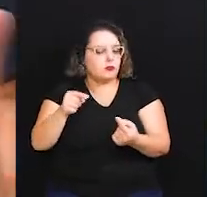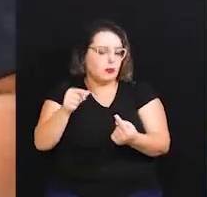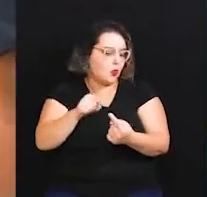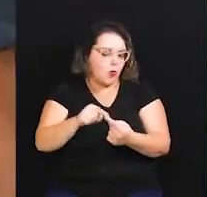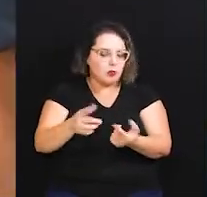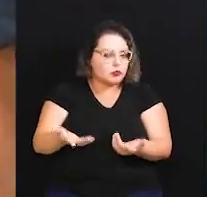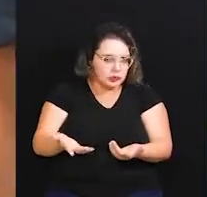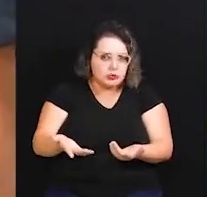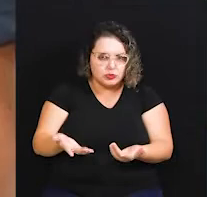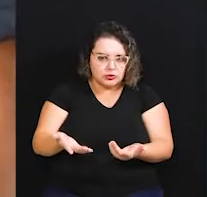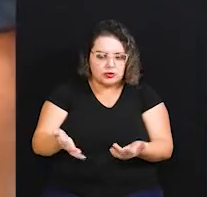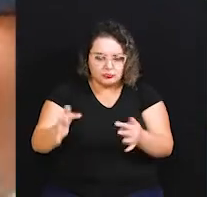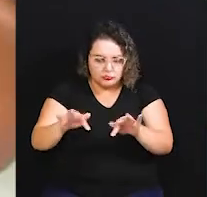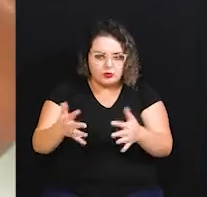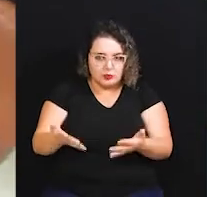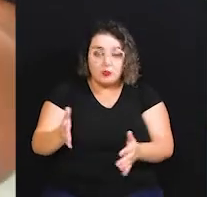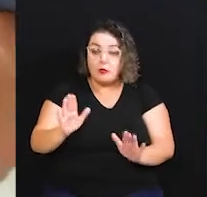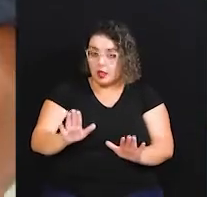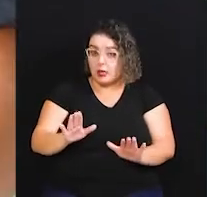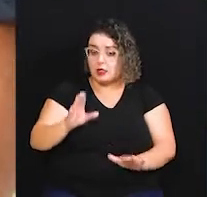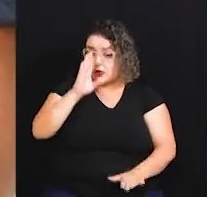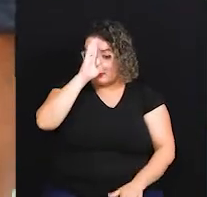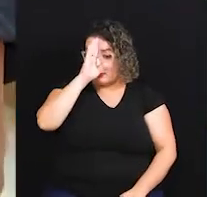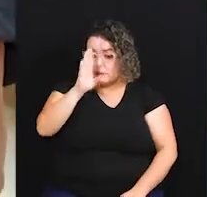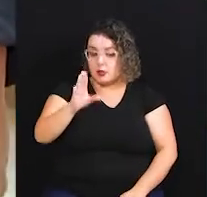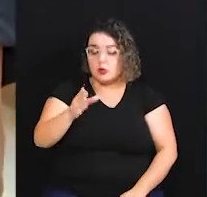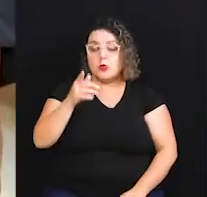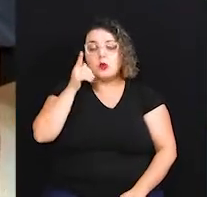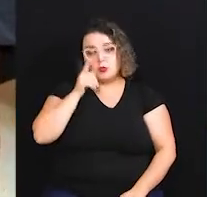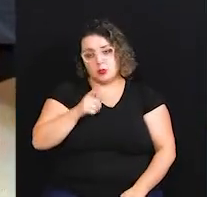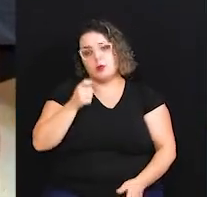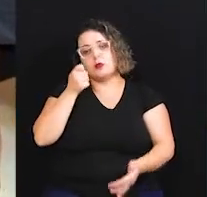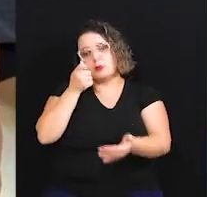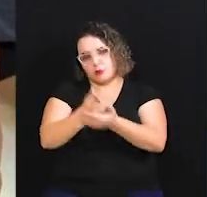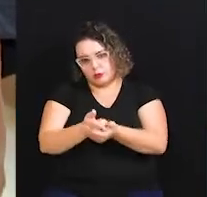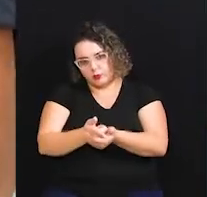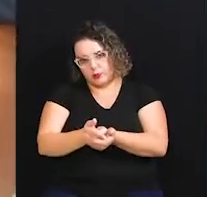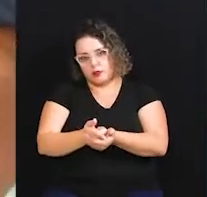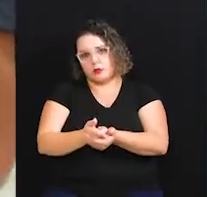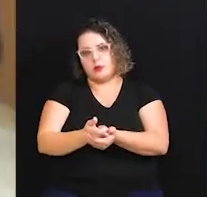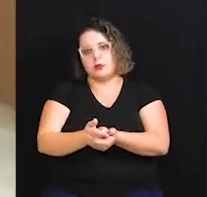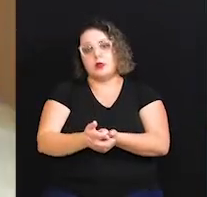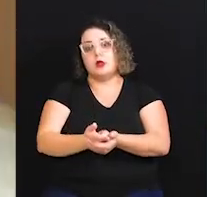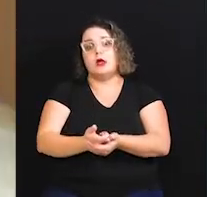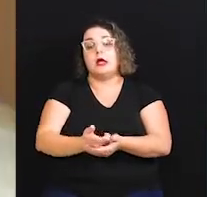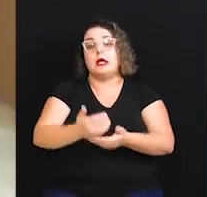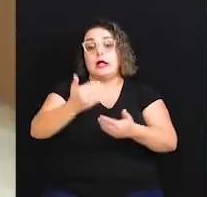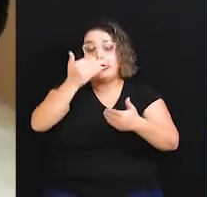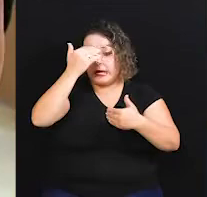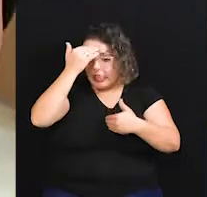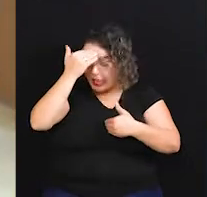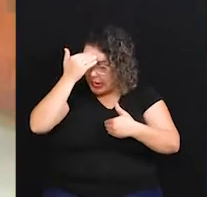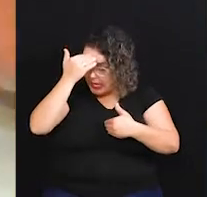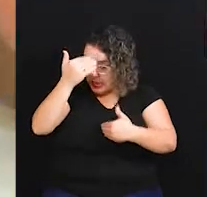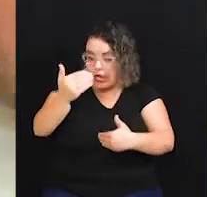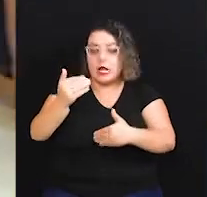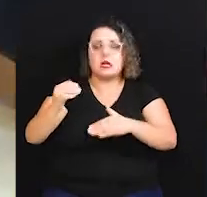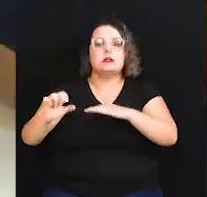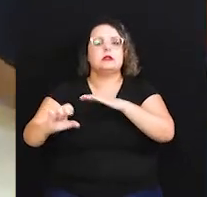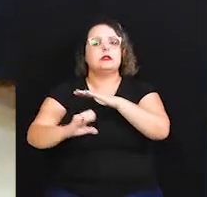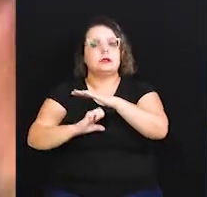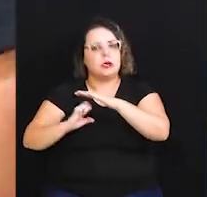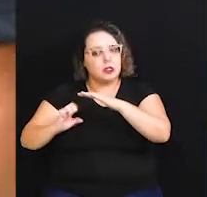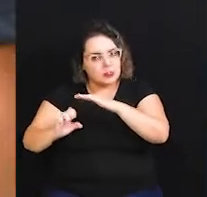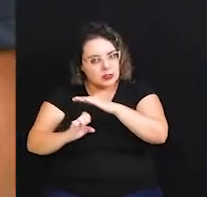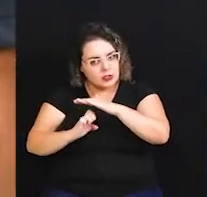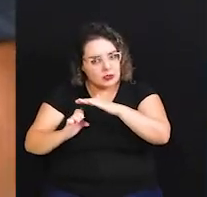fim, mas que a principal atividade hoje a gente consegue remunerar muito graças a